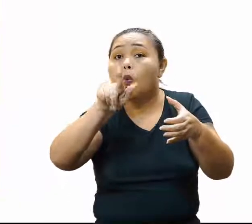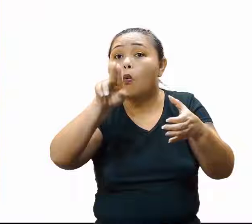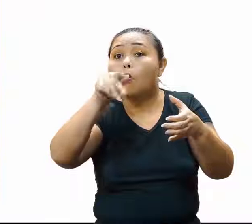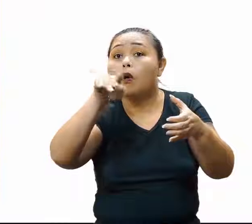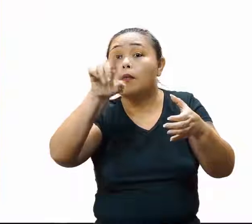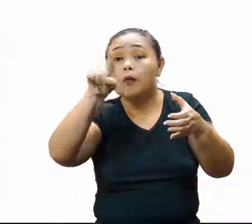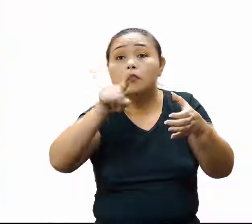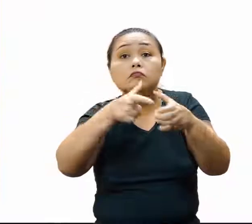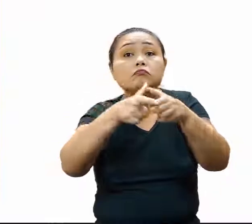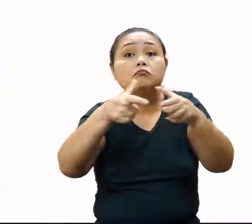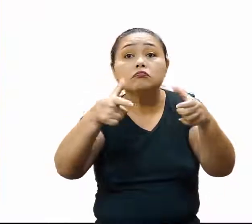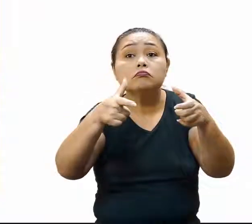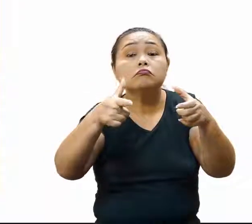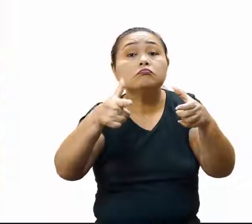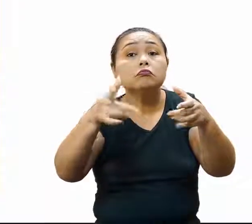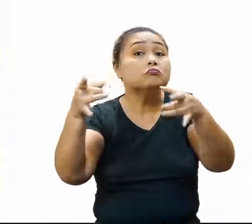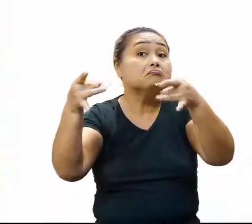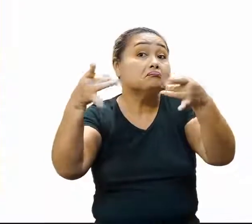Não, vai ser abandonado.